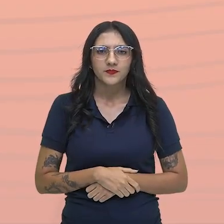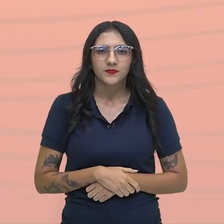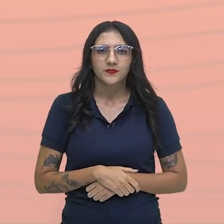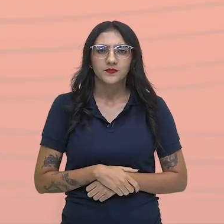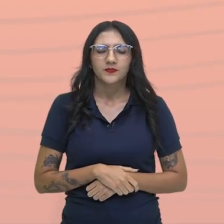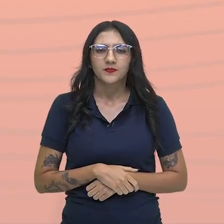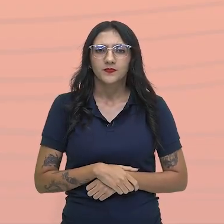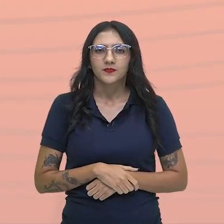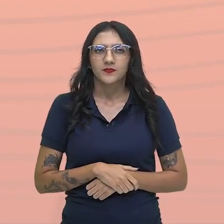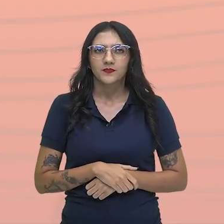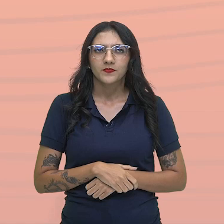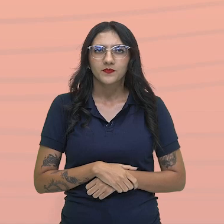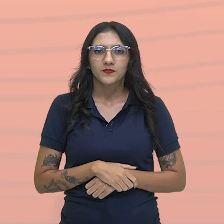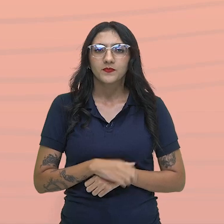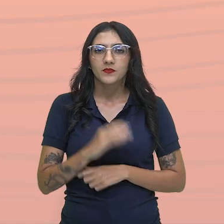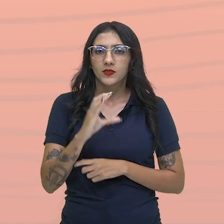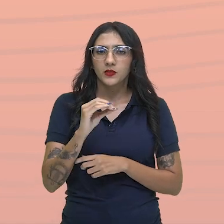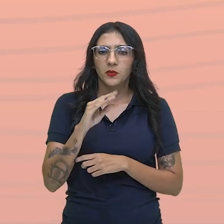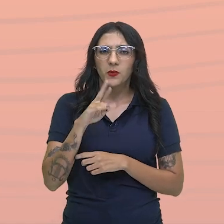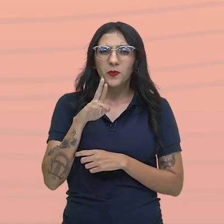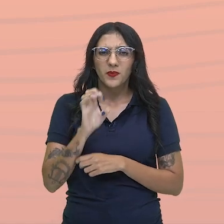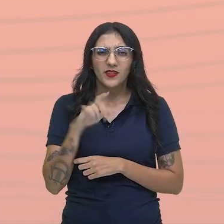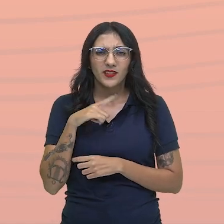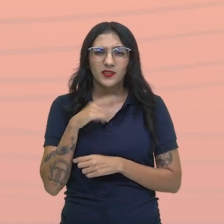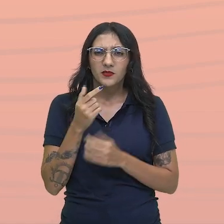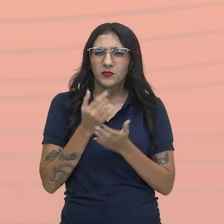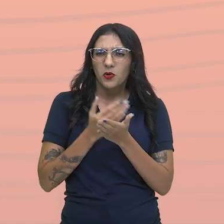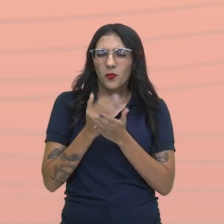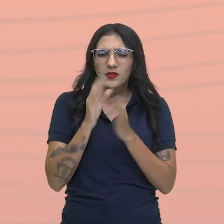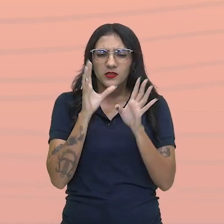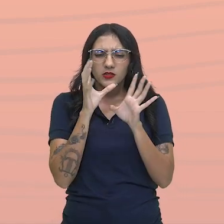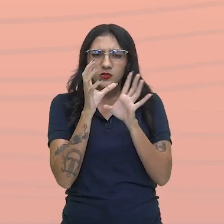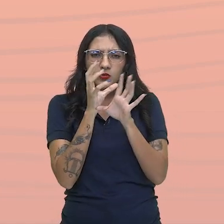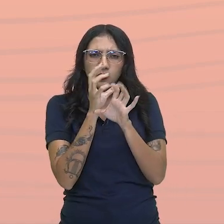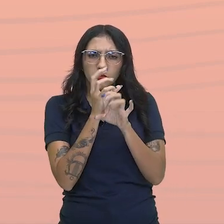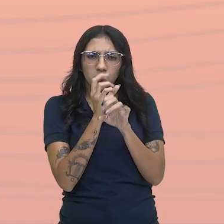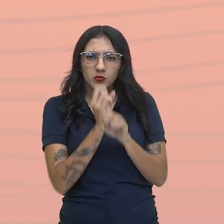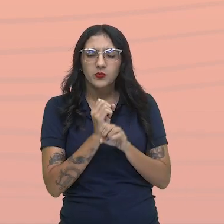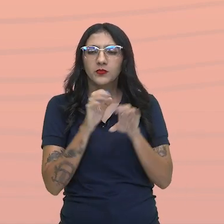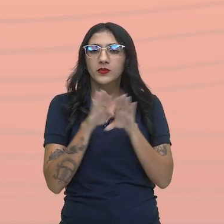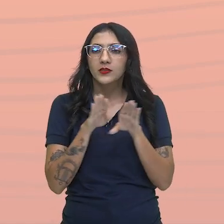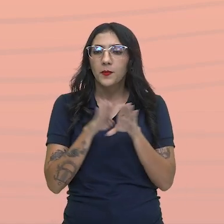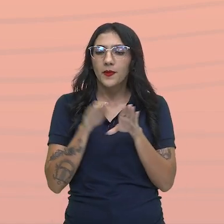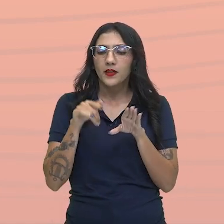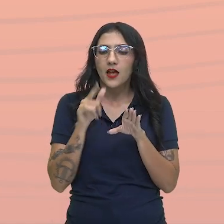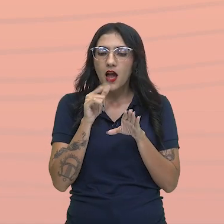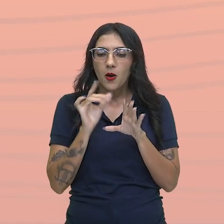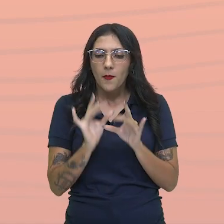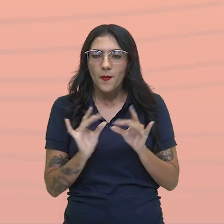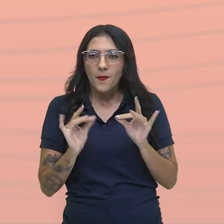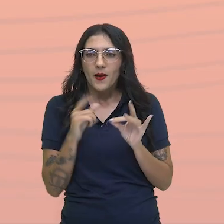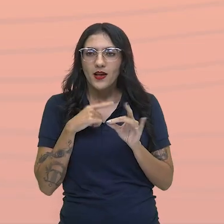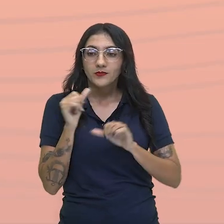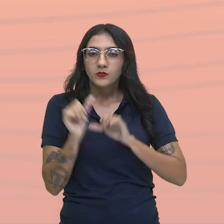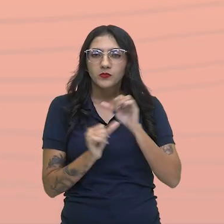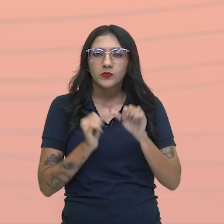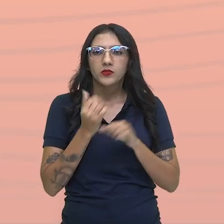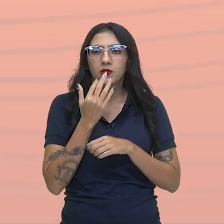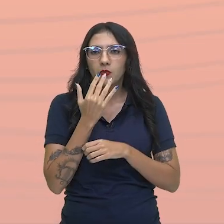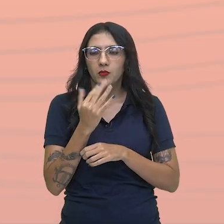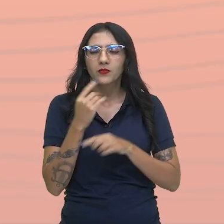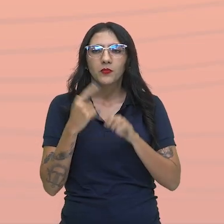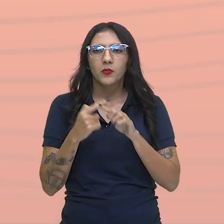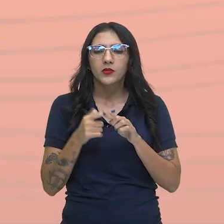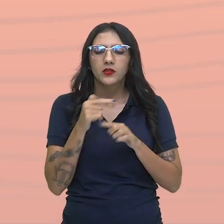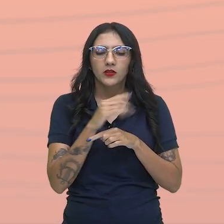Observe que o fio de cobre começa a escurecer e a solução adquire uma coloração azulada. Isso ocorre porque o cobre